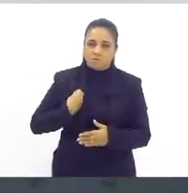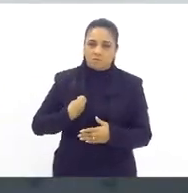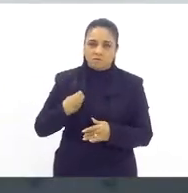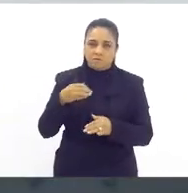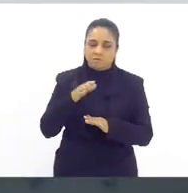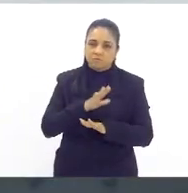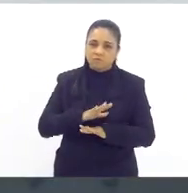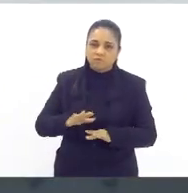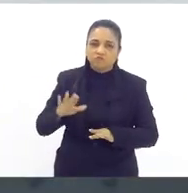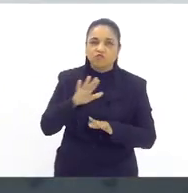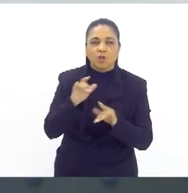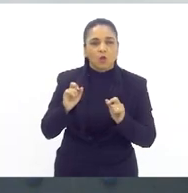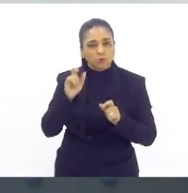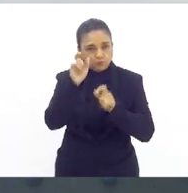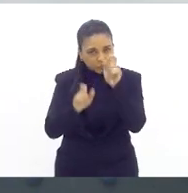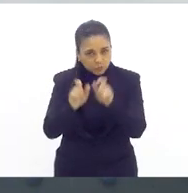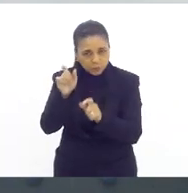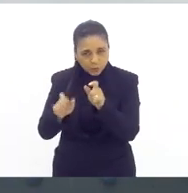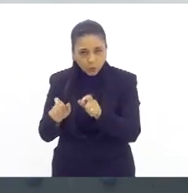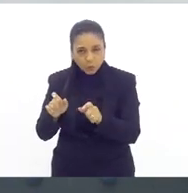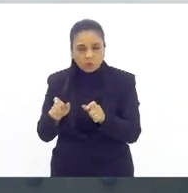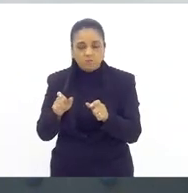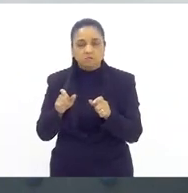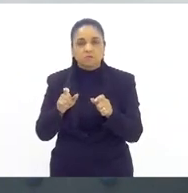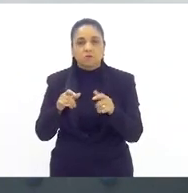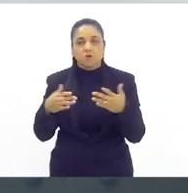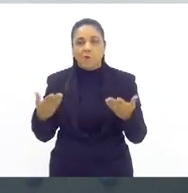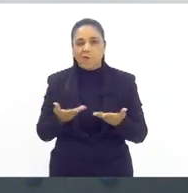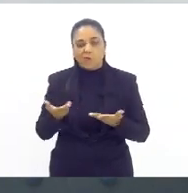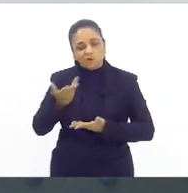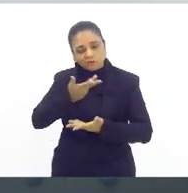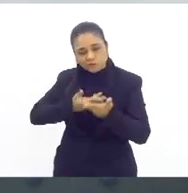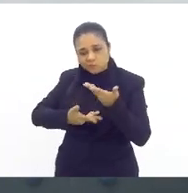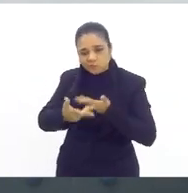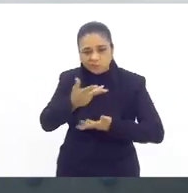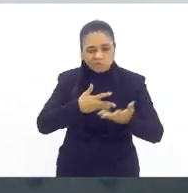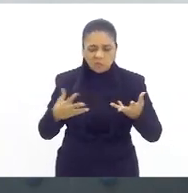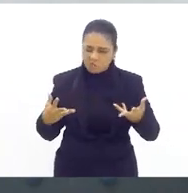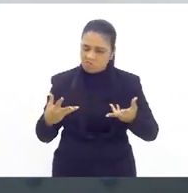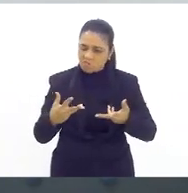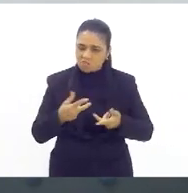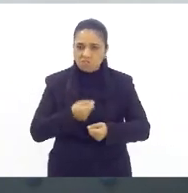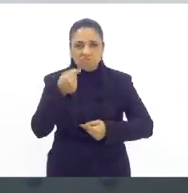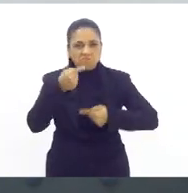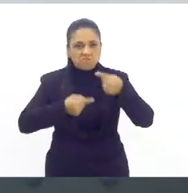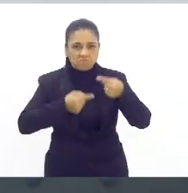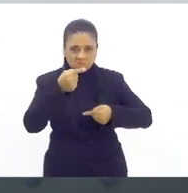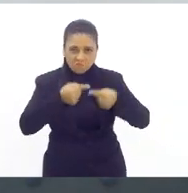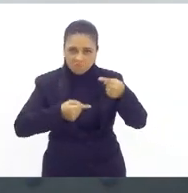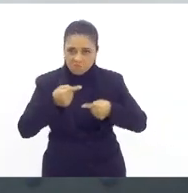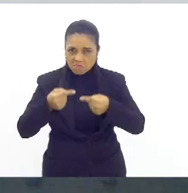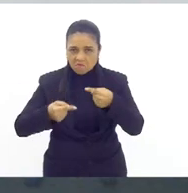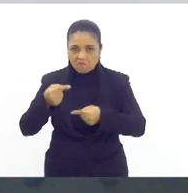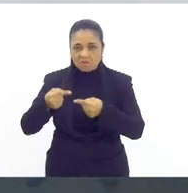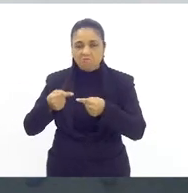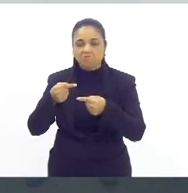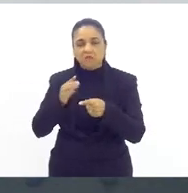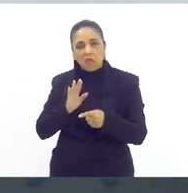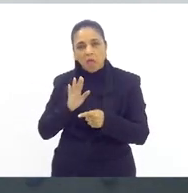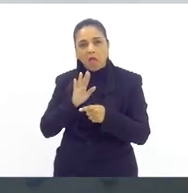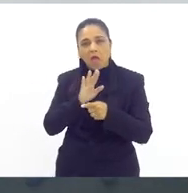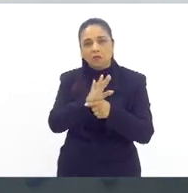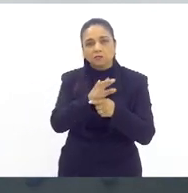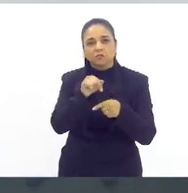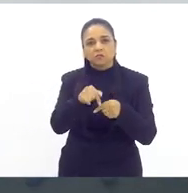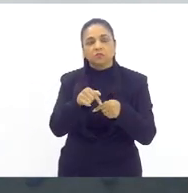que possamos hoje fazer uma excelente troca uma excelente debate que nos auxilia nos municípios